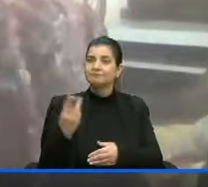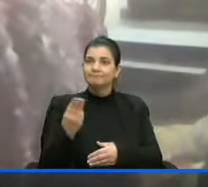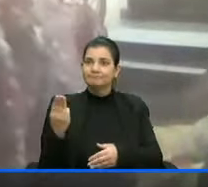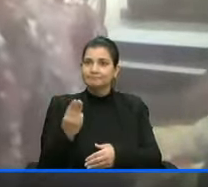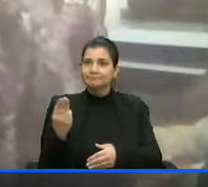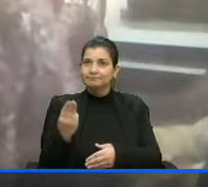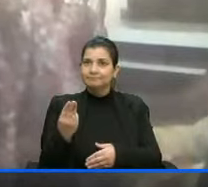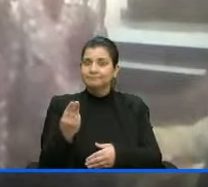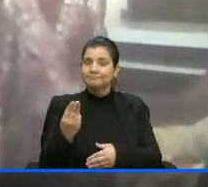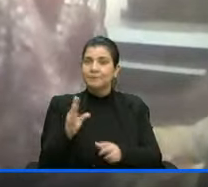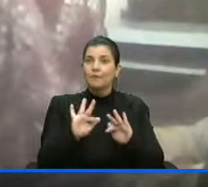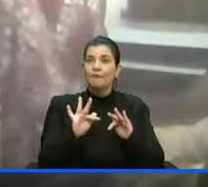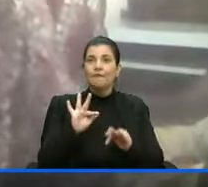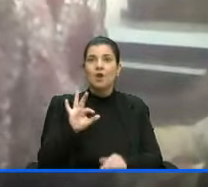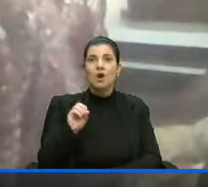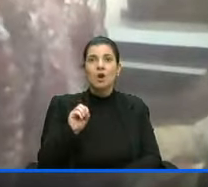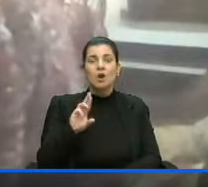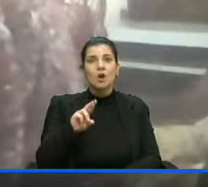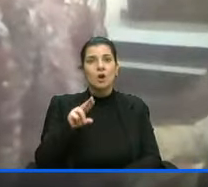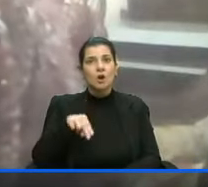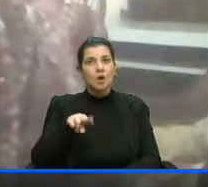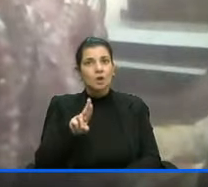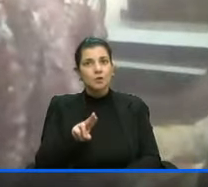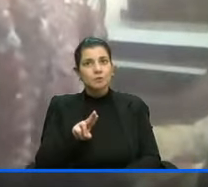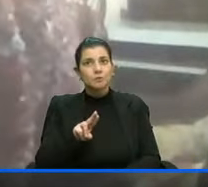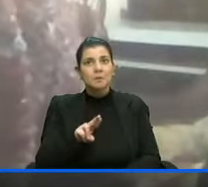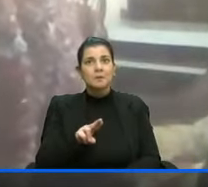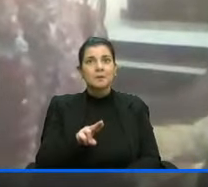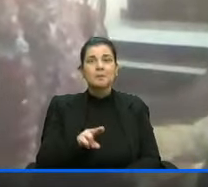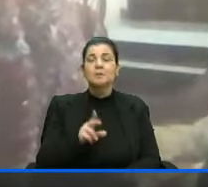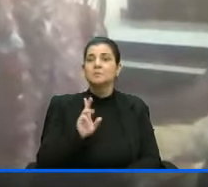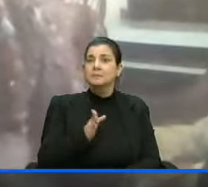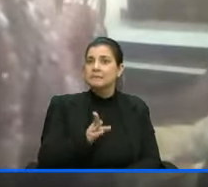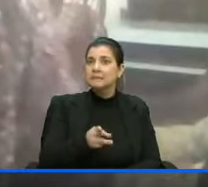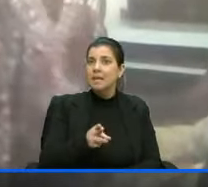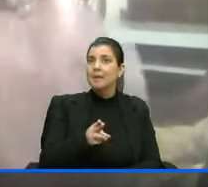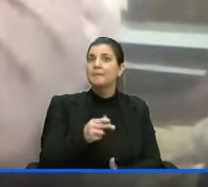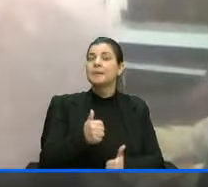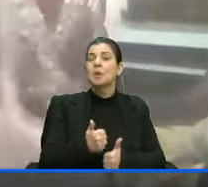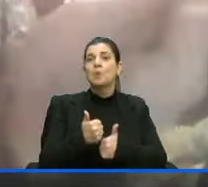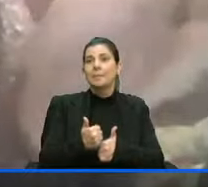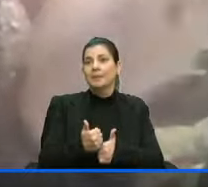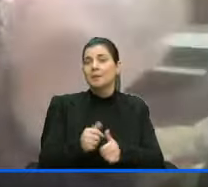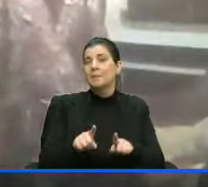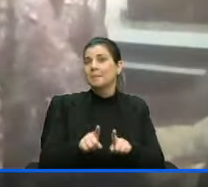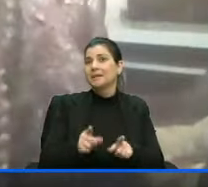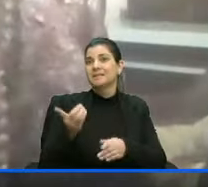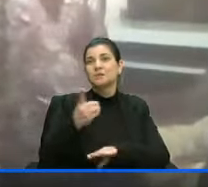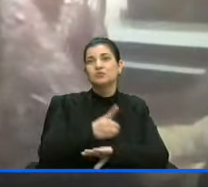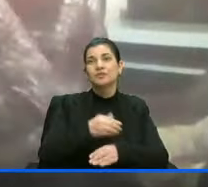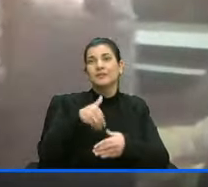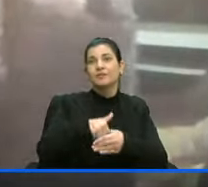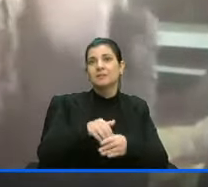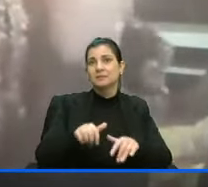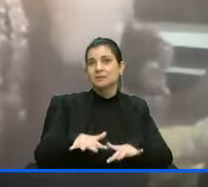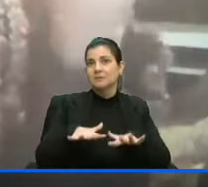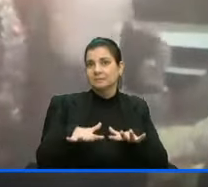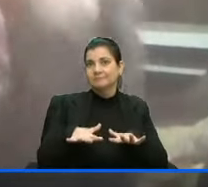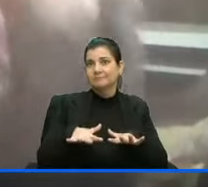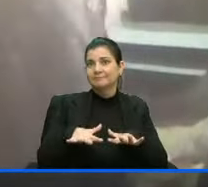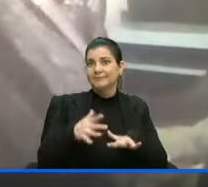terça-feira. No fórum, eu sempre acompanho, Carol, mas é bem no dia das votações da Assembleia, às 14h. Tu não pode mudar o dia